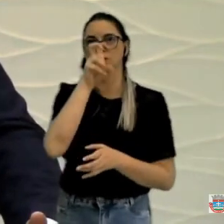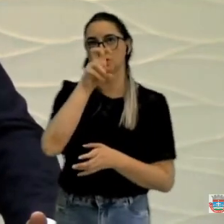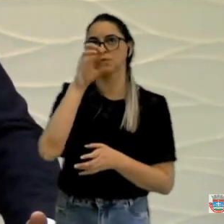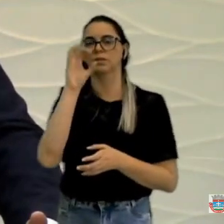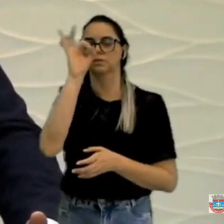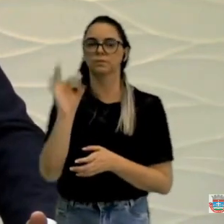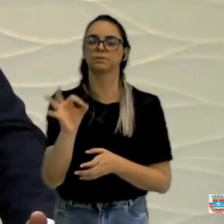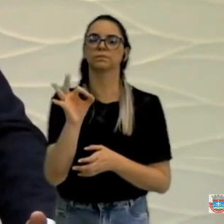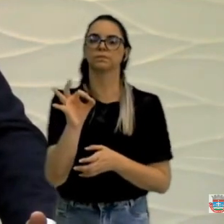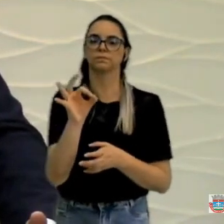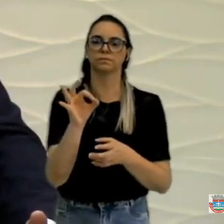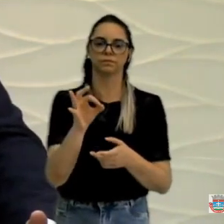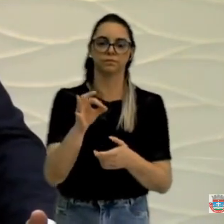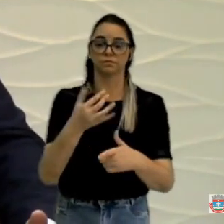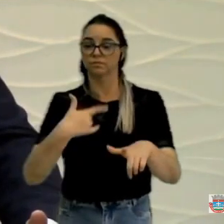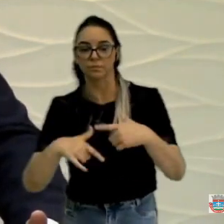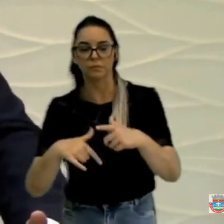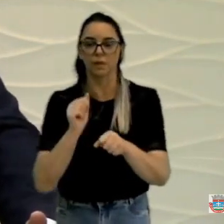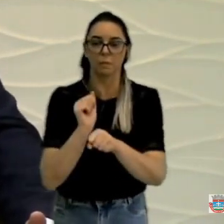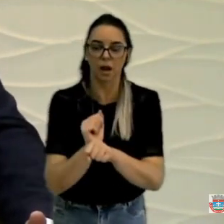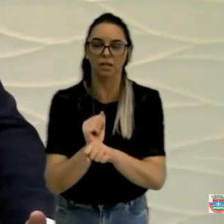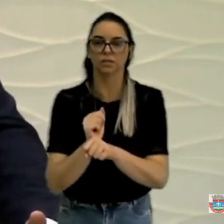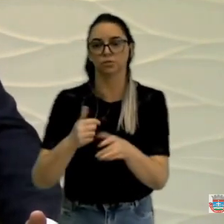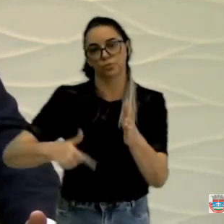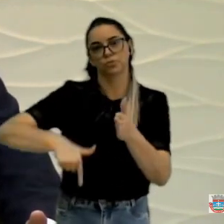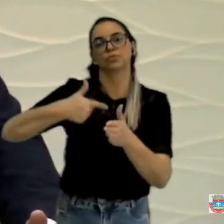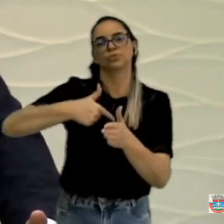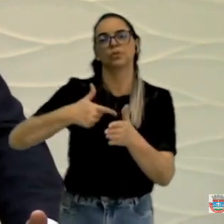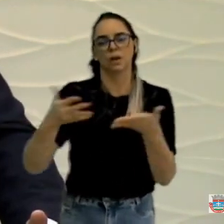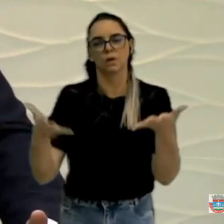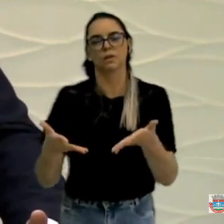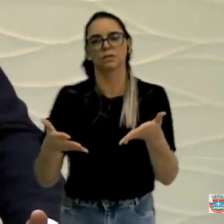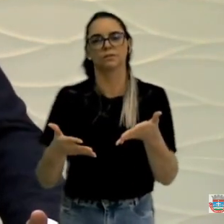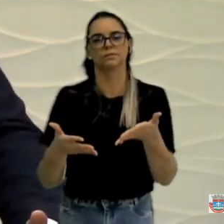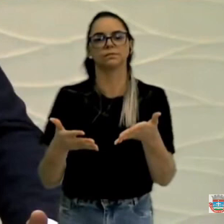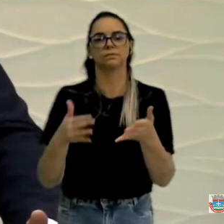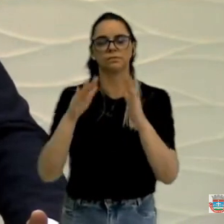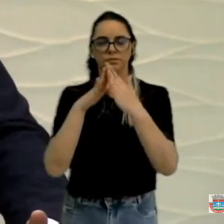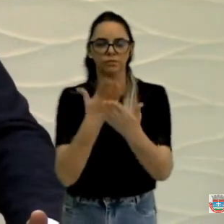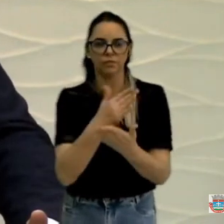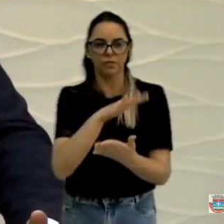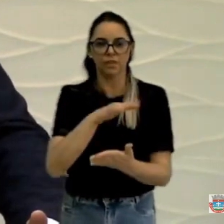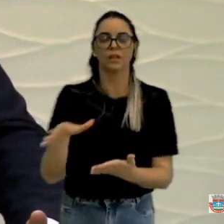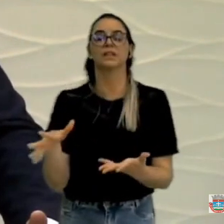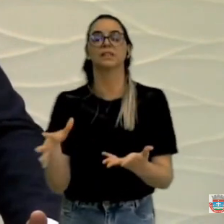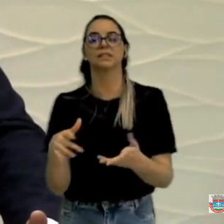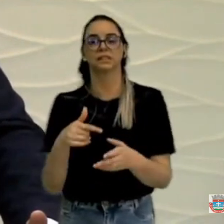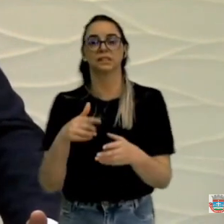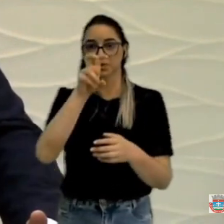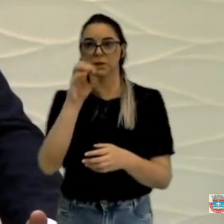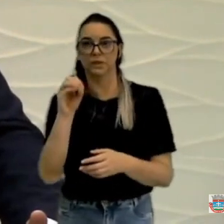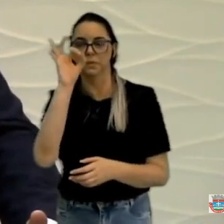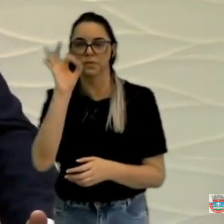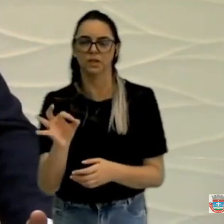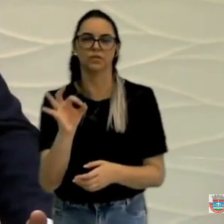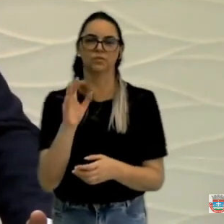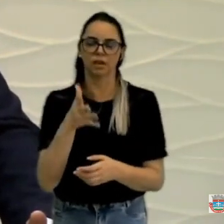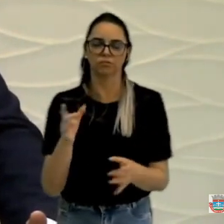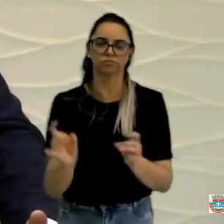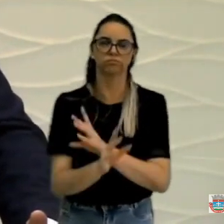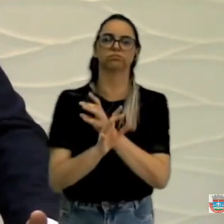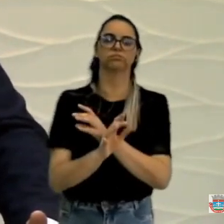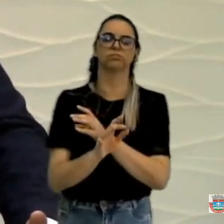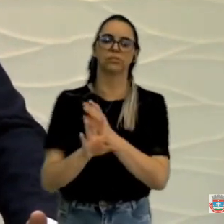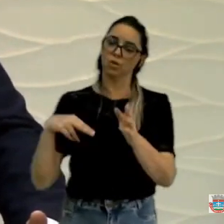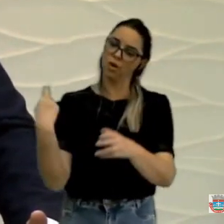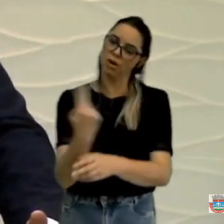de obra parada, e nessa segunda etapa vai contemplar as creches que estão de 50% abaixo de suas obras encaminhadas, e a gente vai